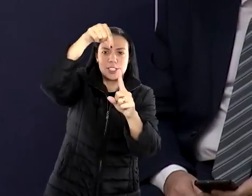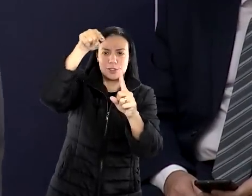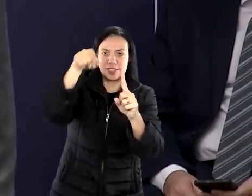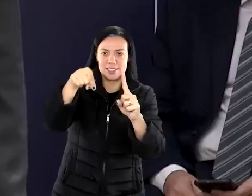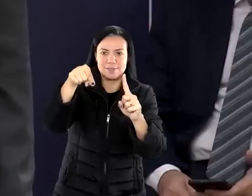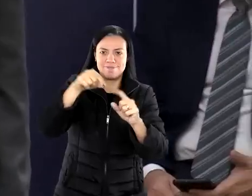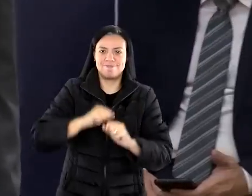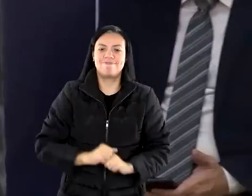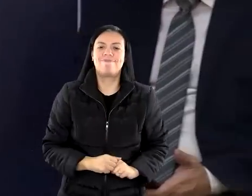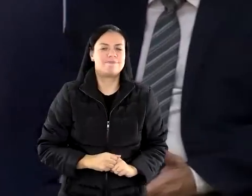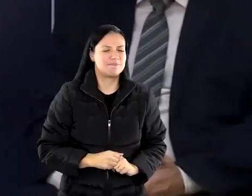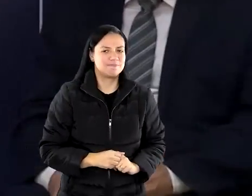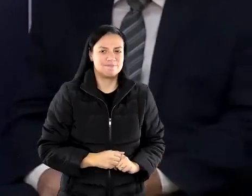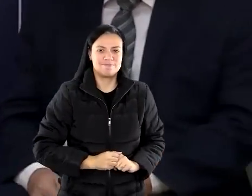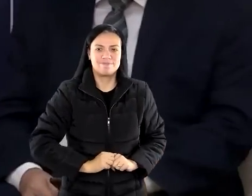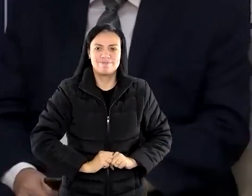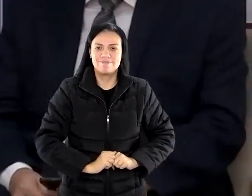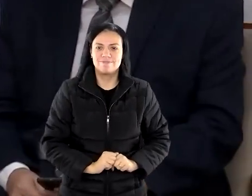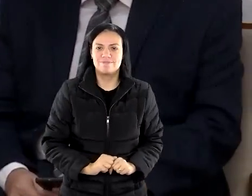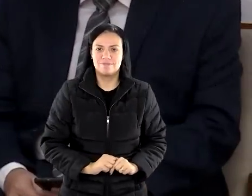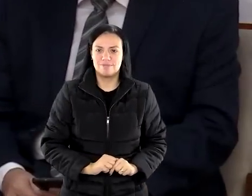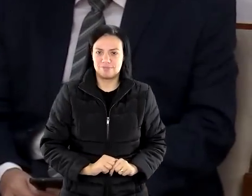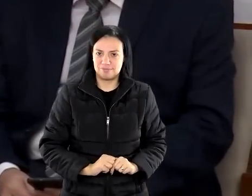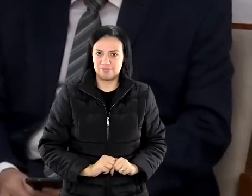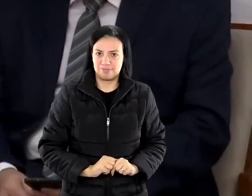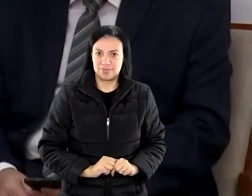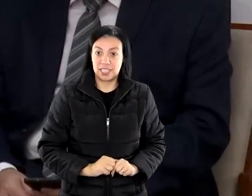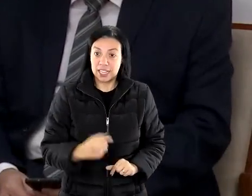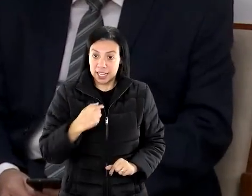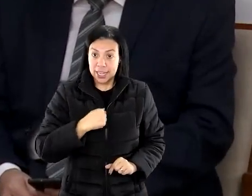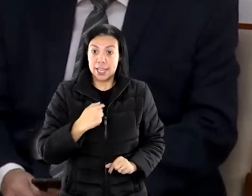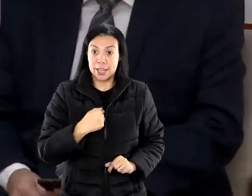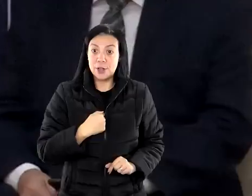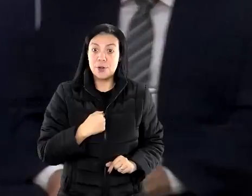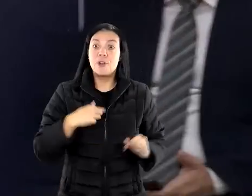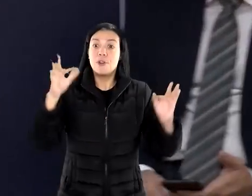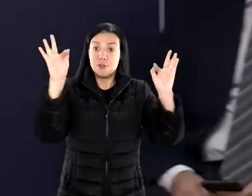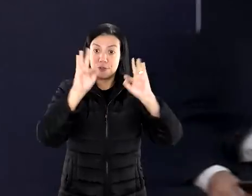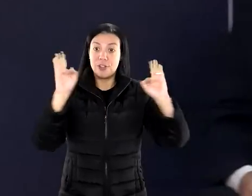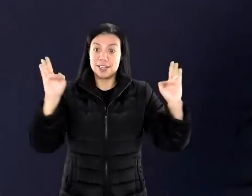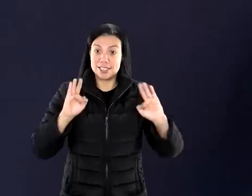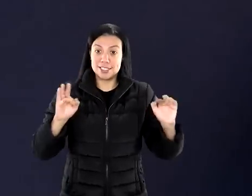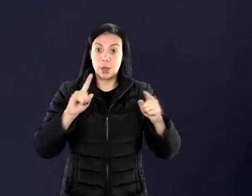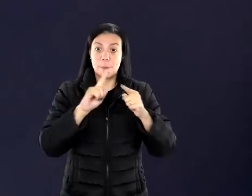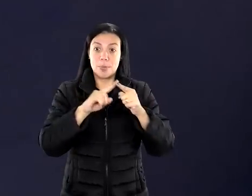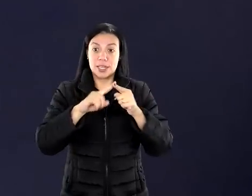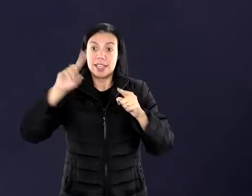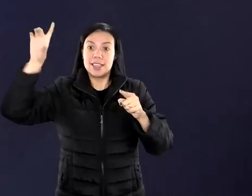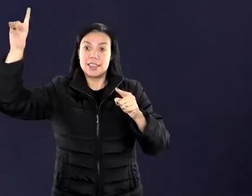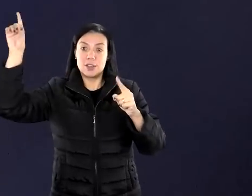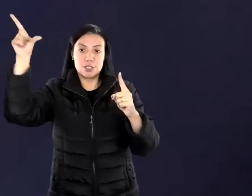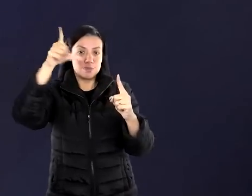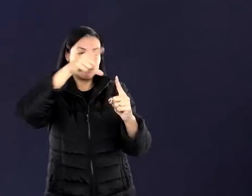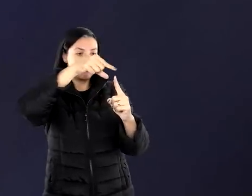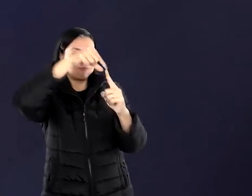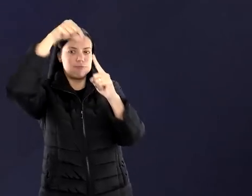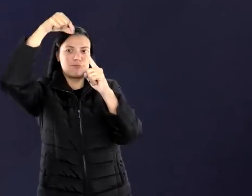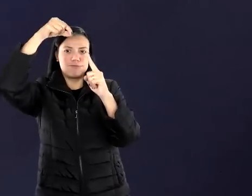Não fui eu que escolhi. Eu sou feliz porque Deus o quê? Me